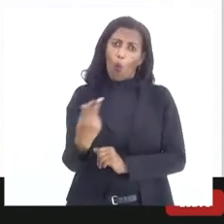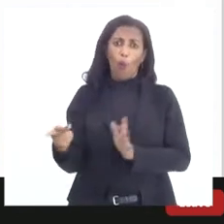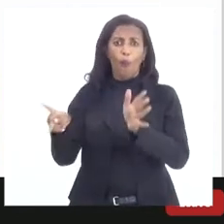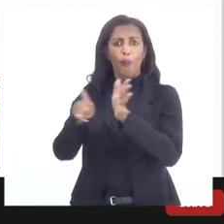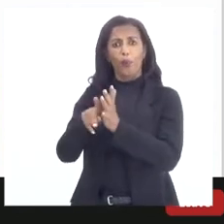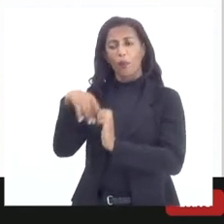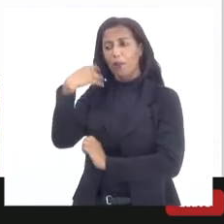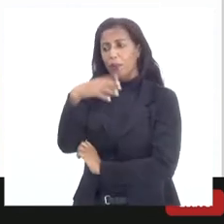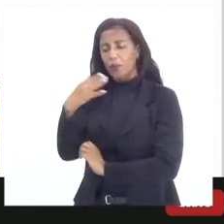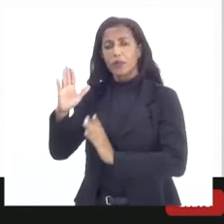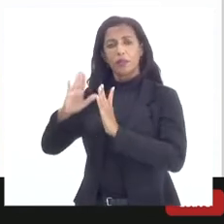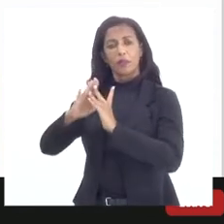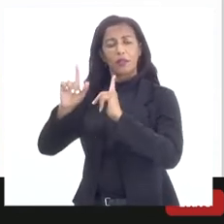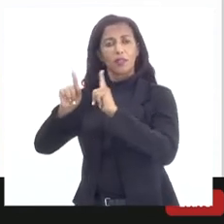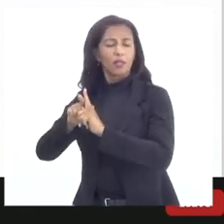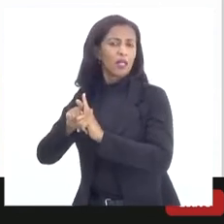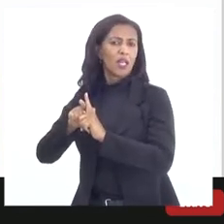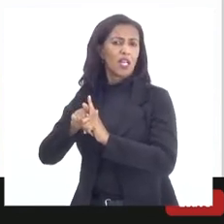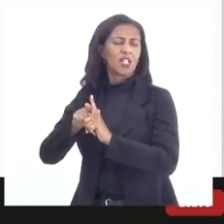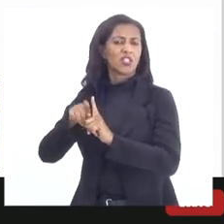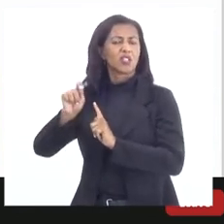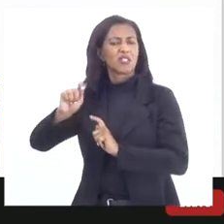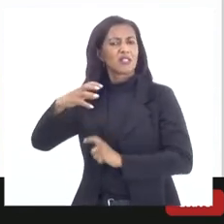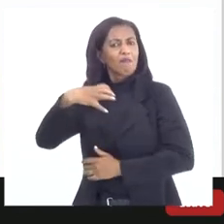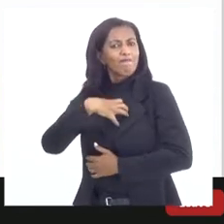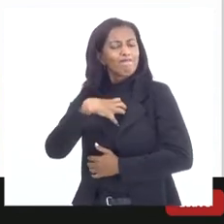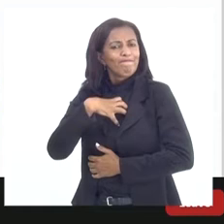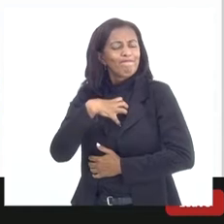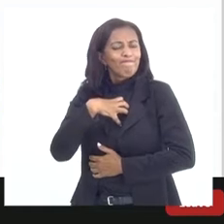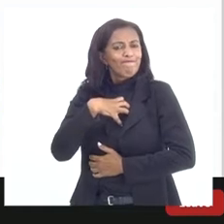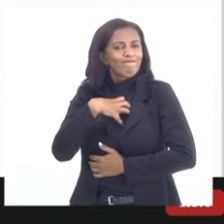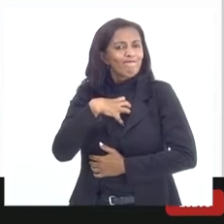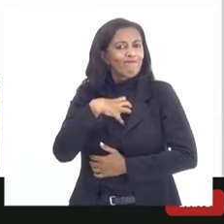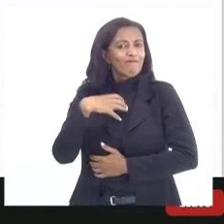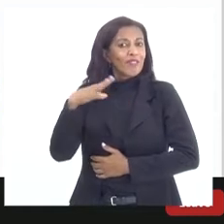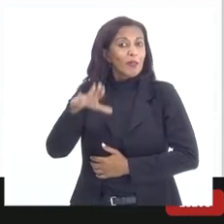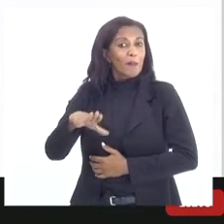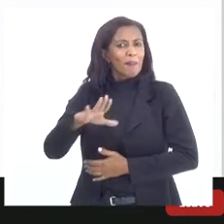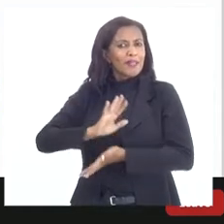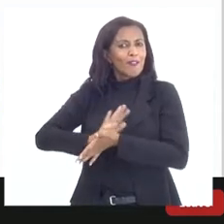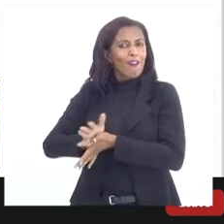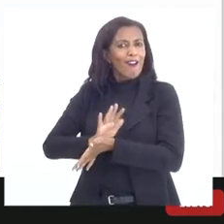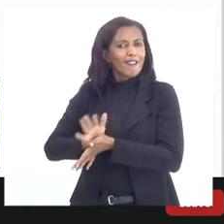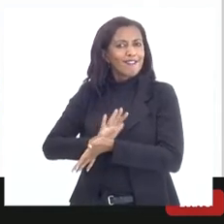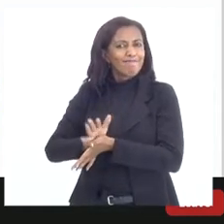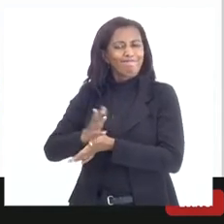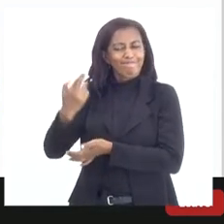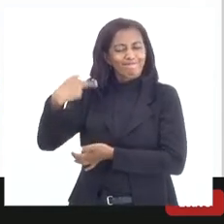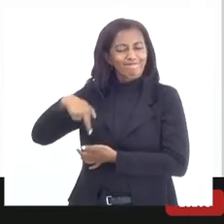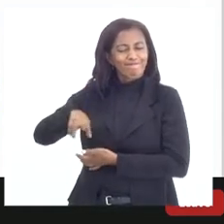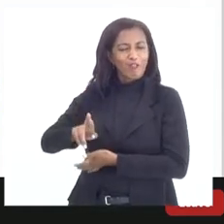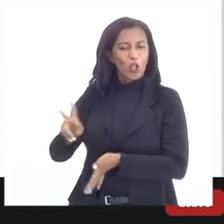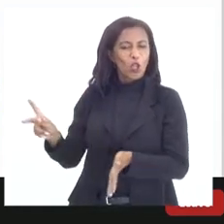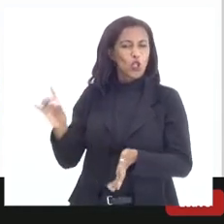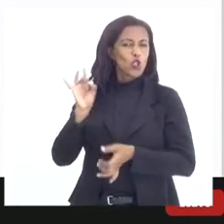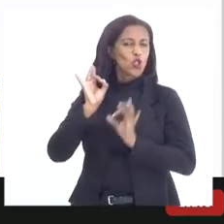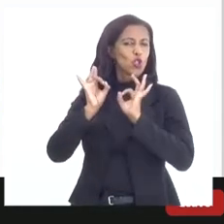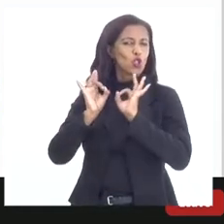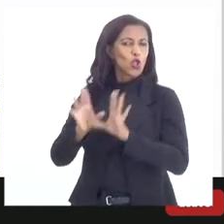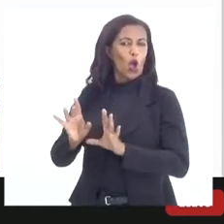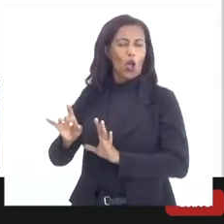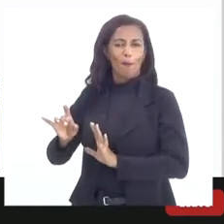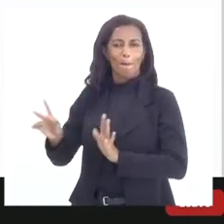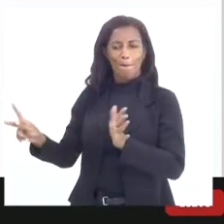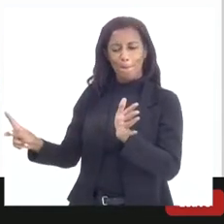cantar as músicas que são significativas para ela. Mas é o racismo religioso que faz com que só as crianças